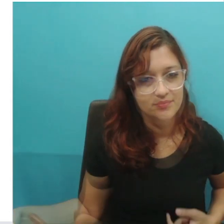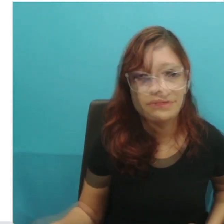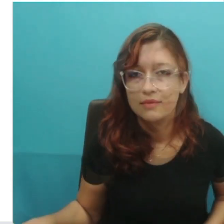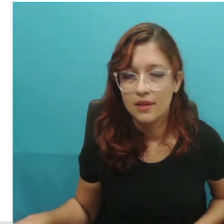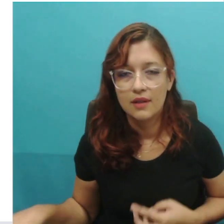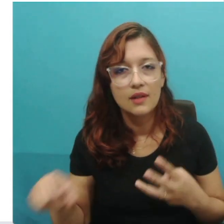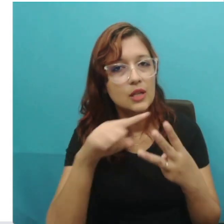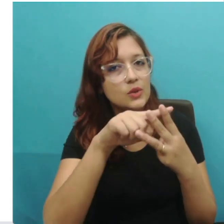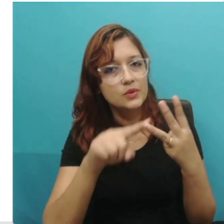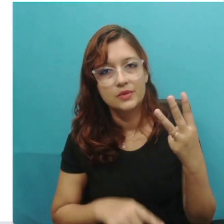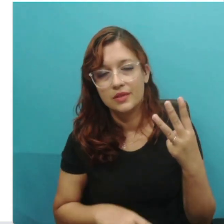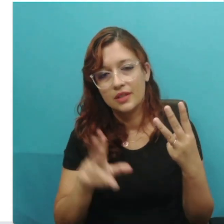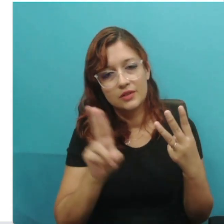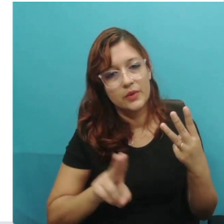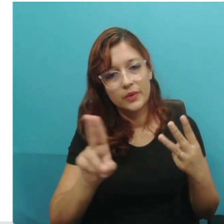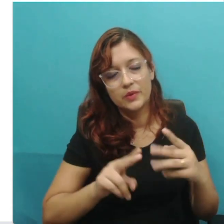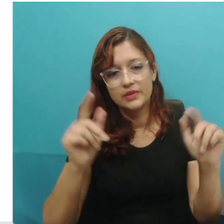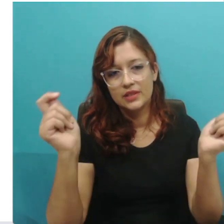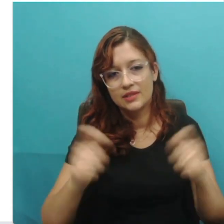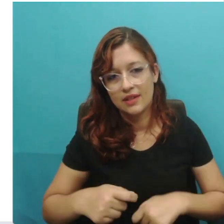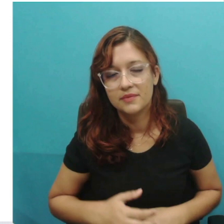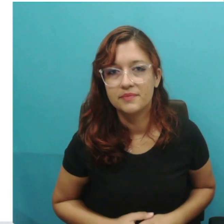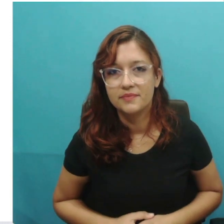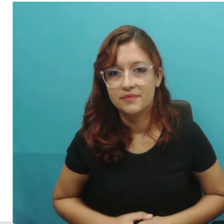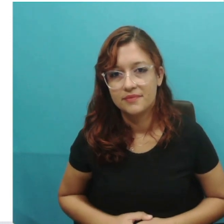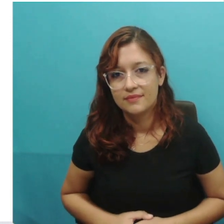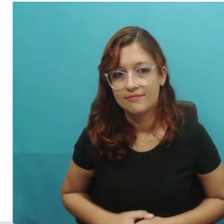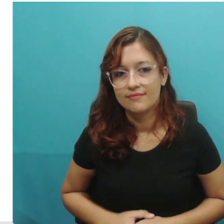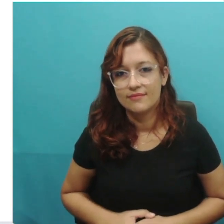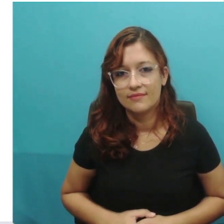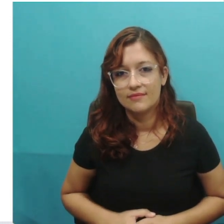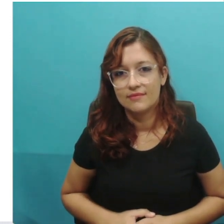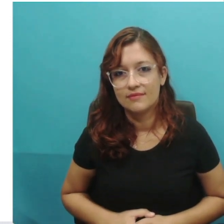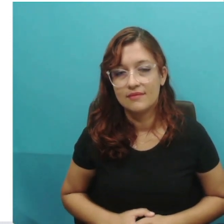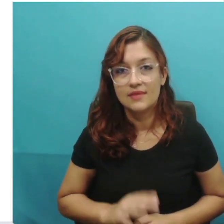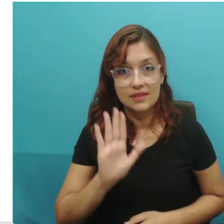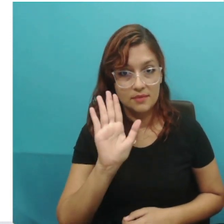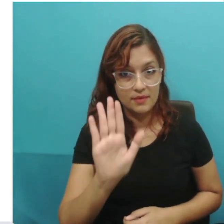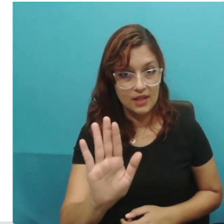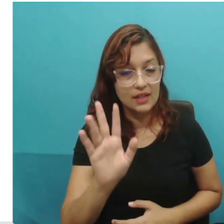posso usar. Tenho essas três opções, ó.